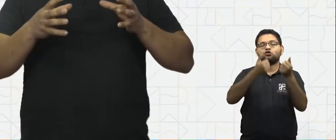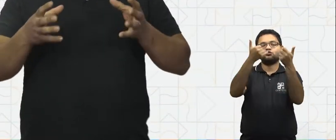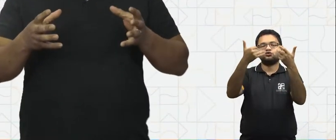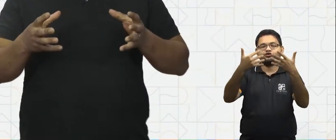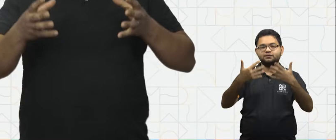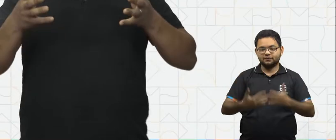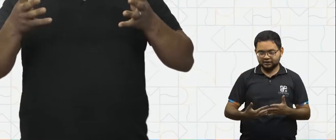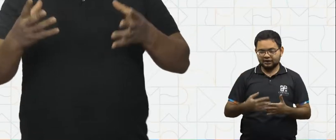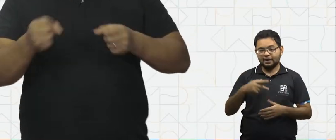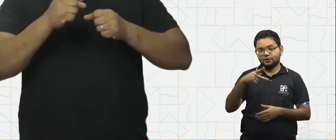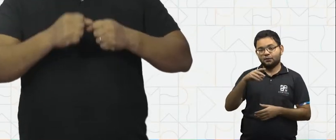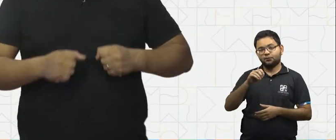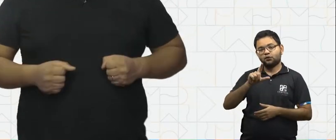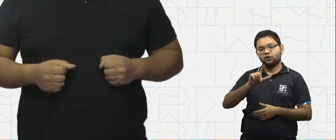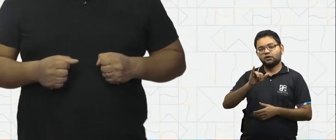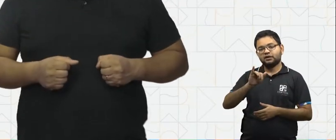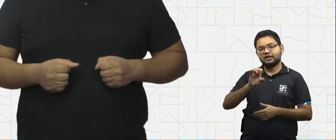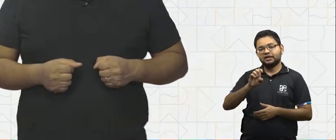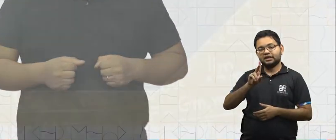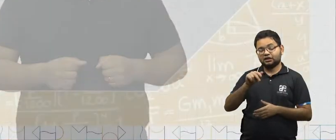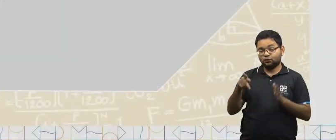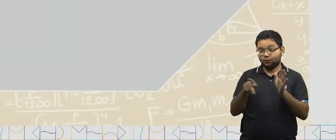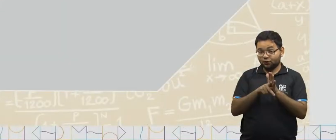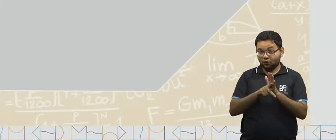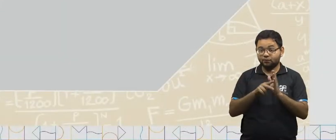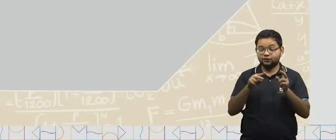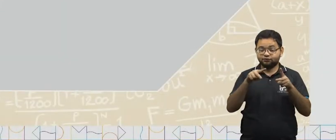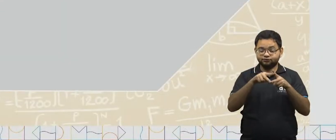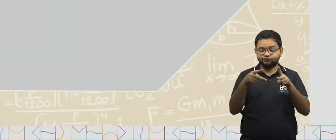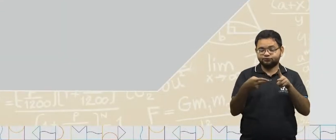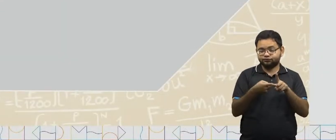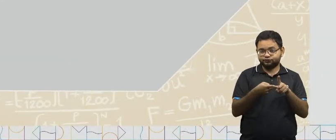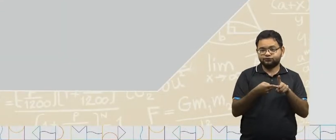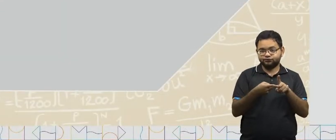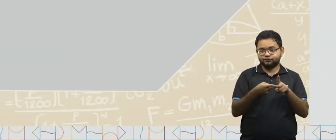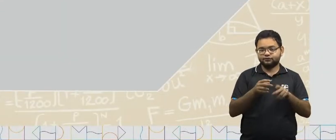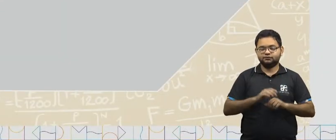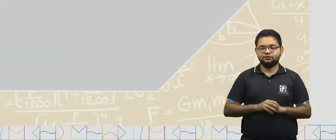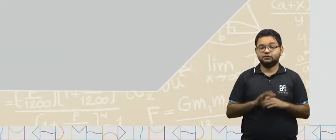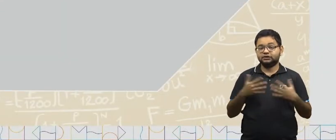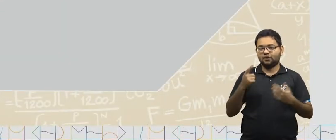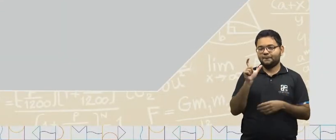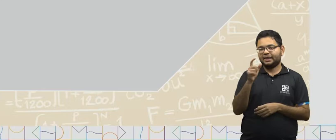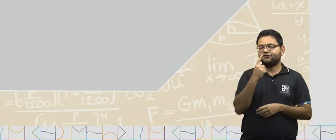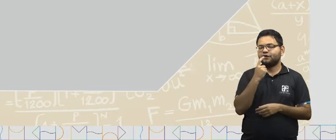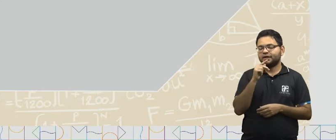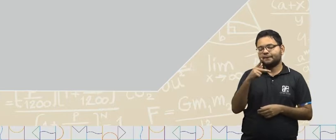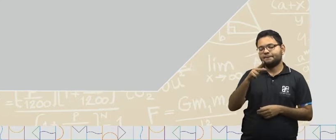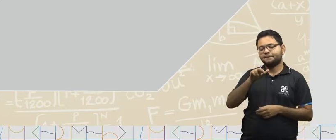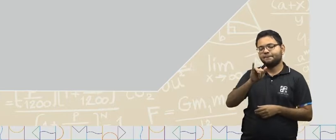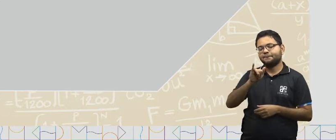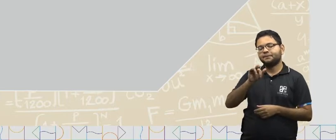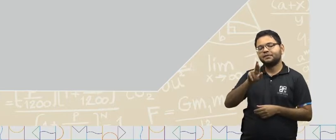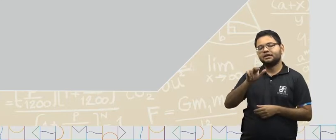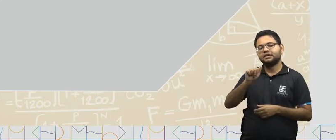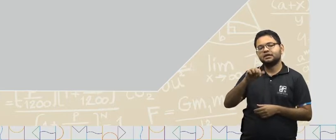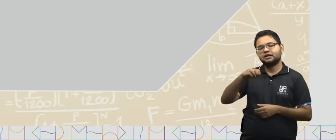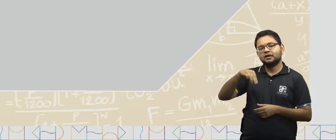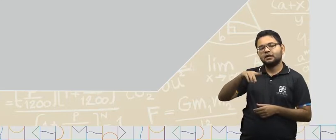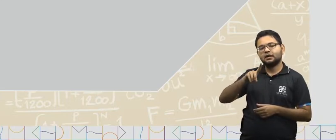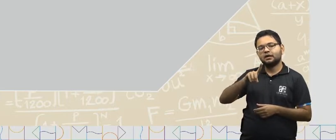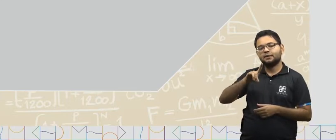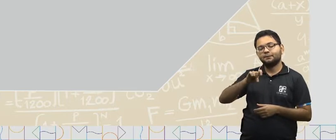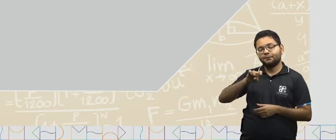com forma de pirâmide. Vamos lá! As pirâmides são poliedros construídos a partir de uma